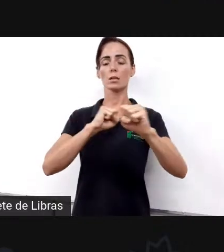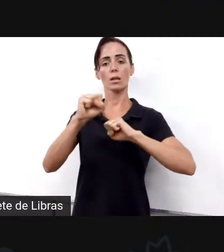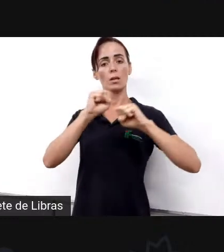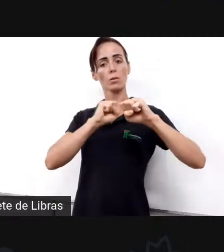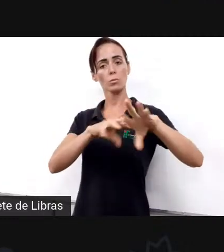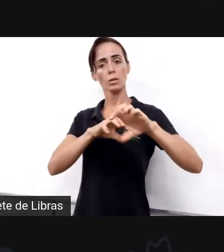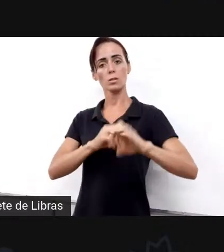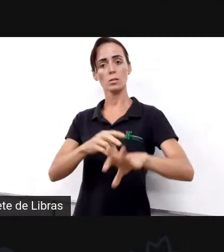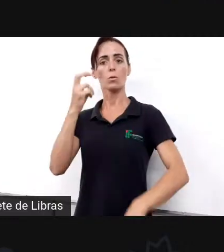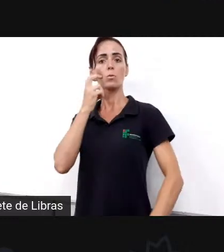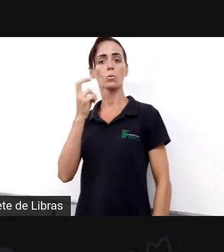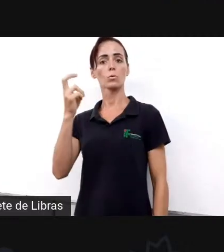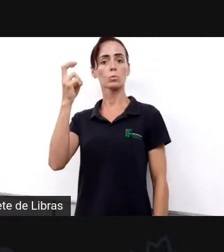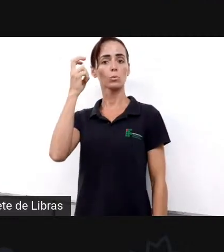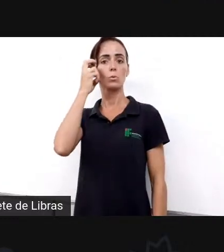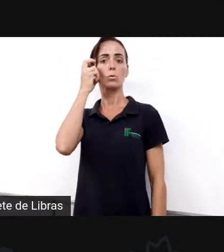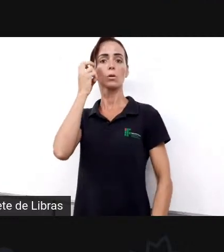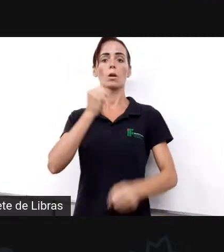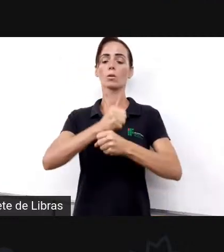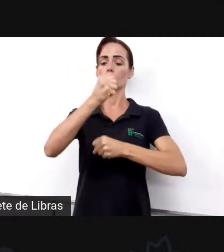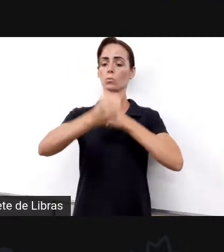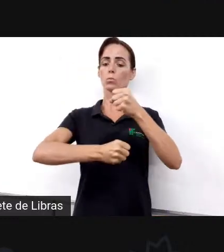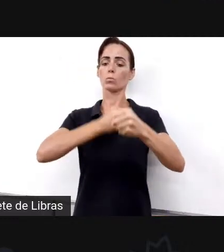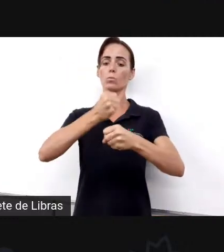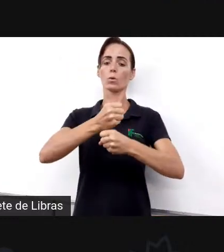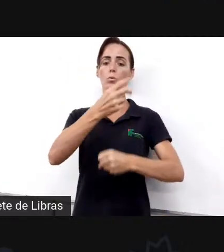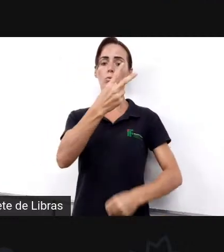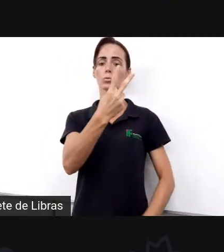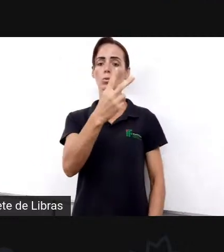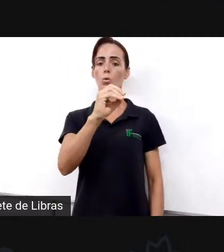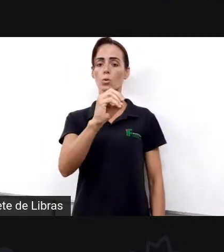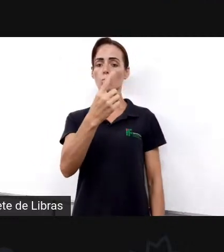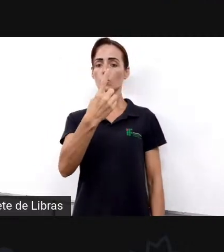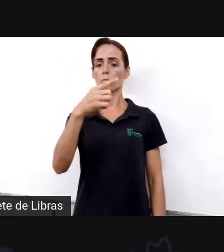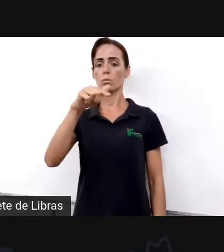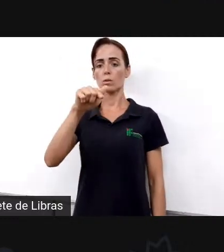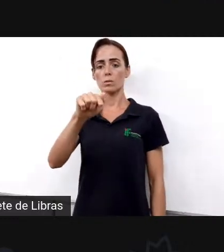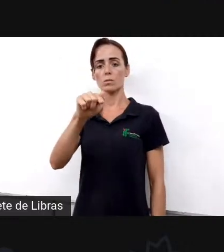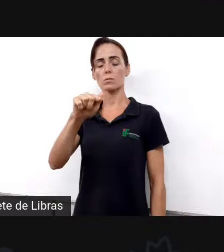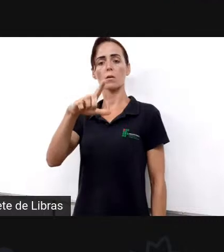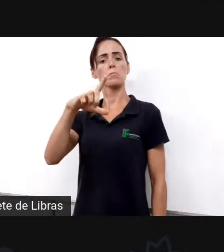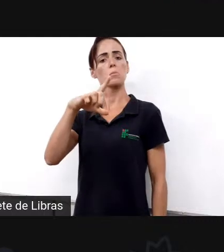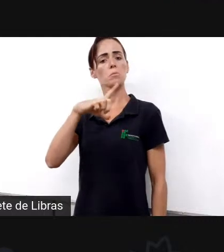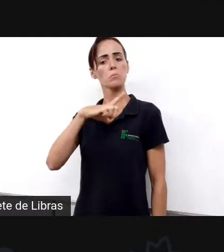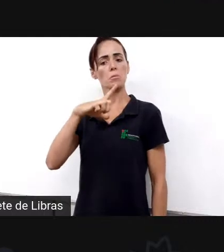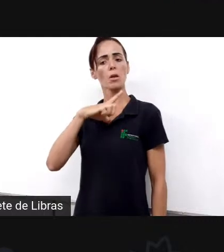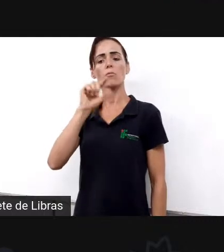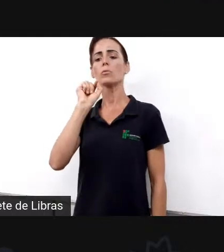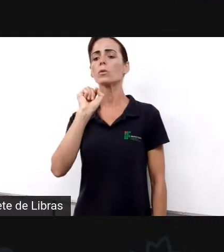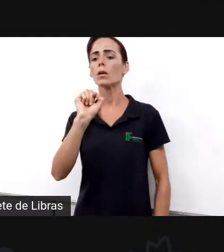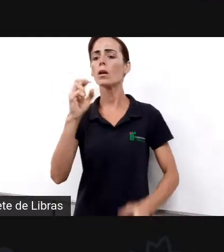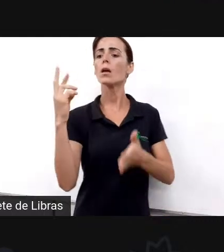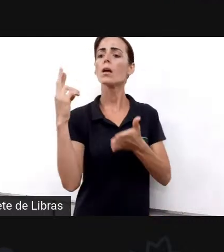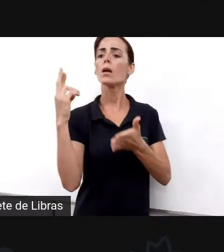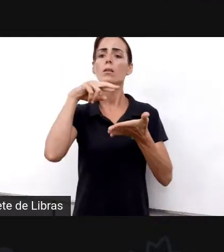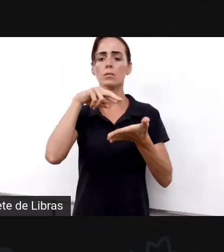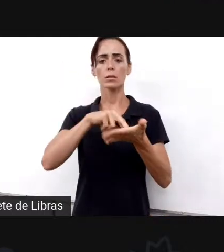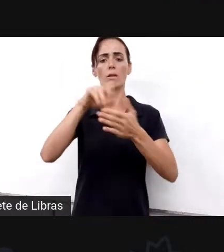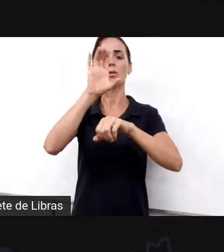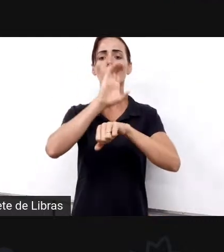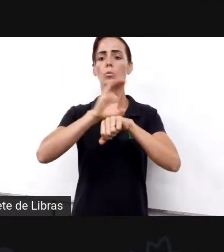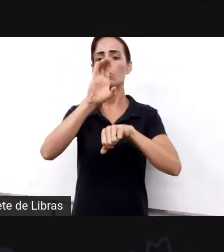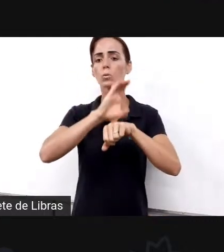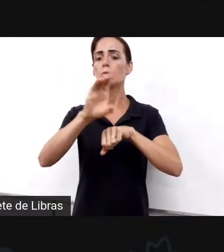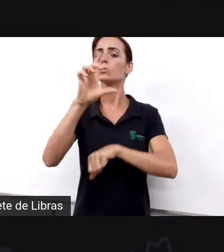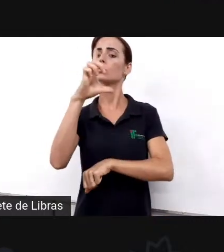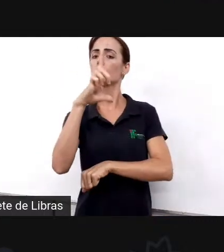Cultura em 2017, nos deparamos com a seguinte realidade. Os cursos oferecidos